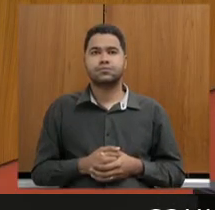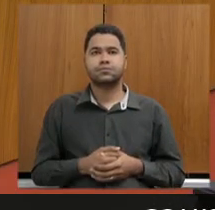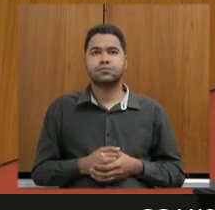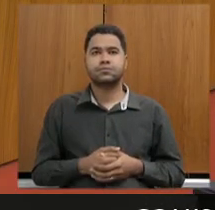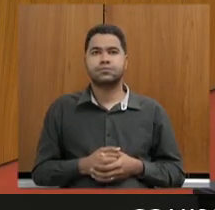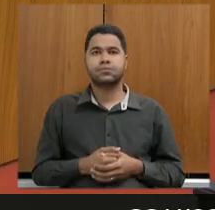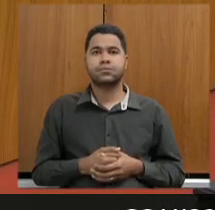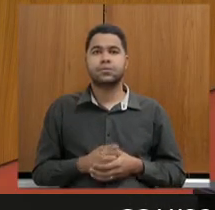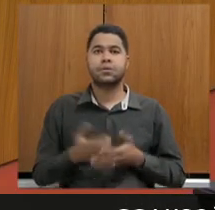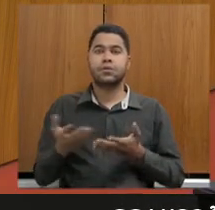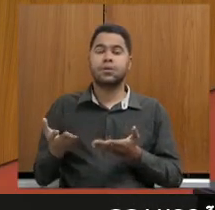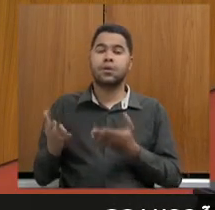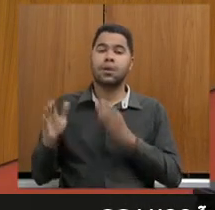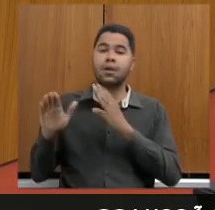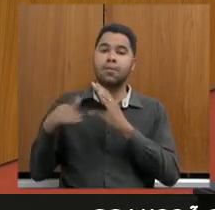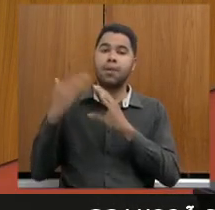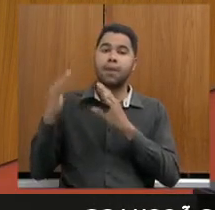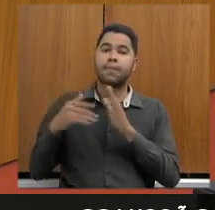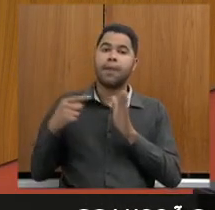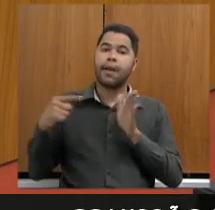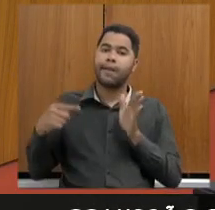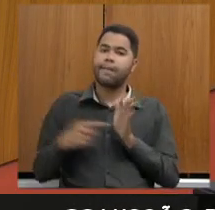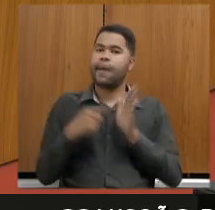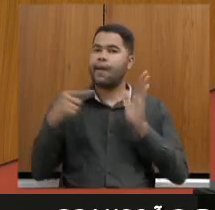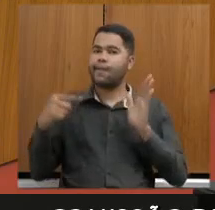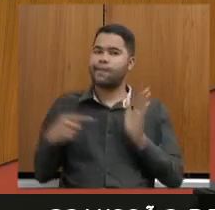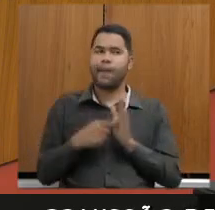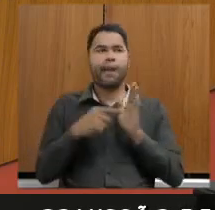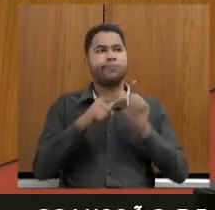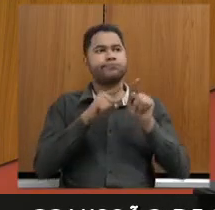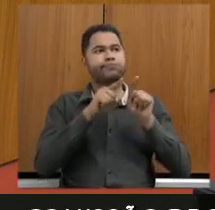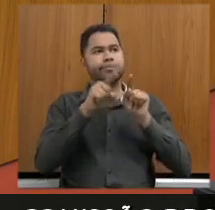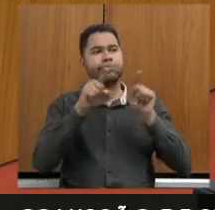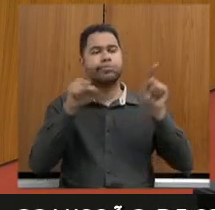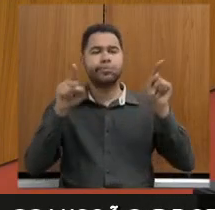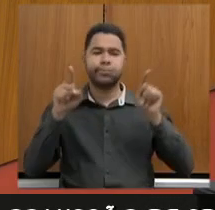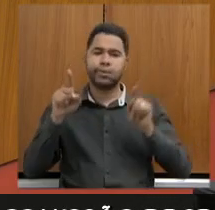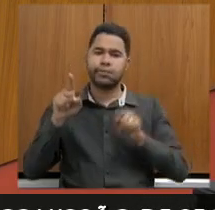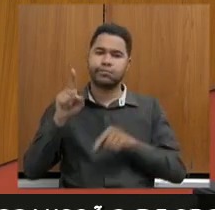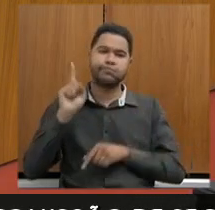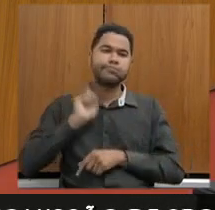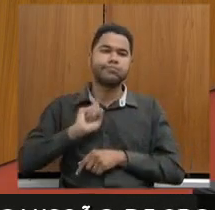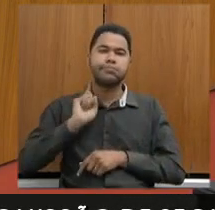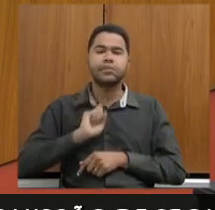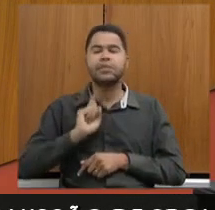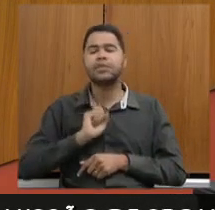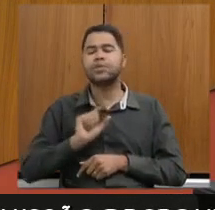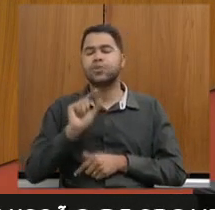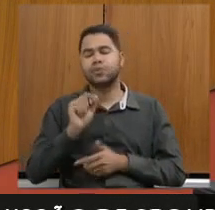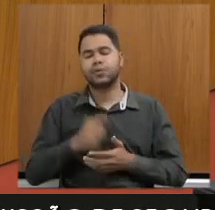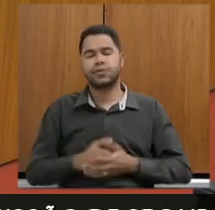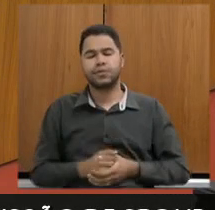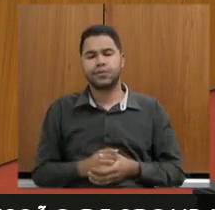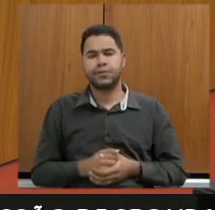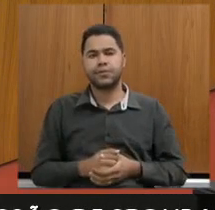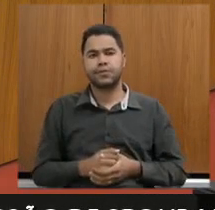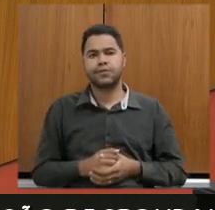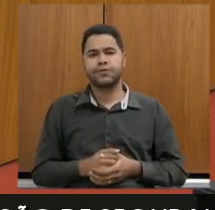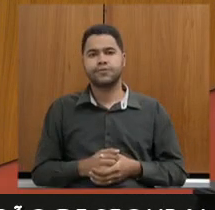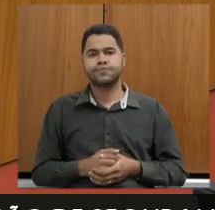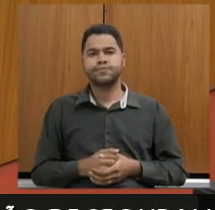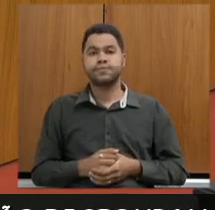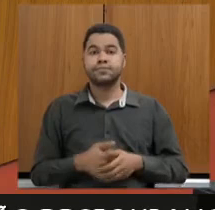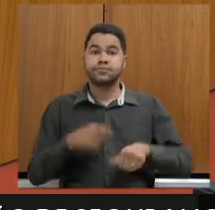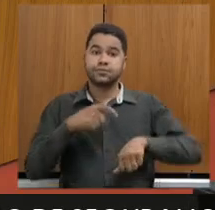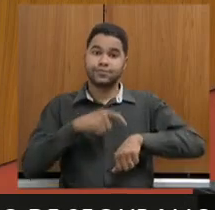temos recebido aqui denúncias de várias partes do Estado uma questão da dos limites